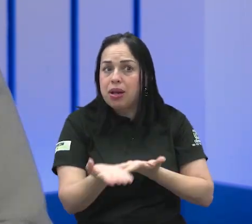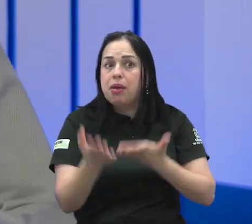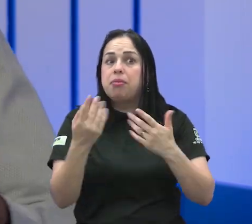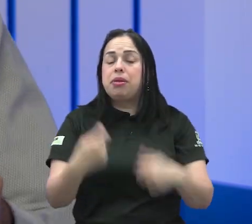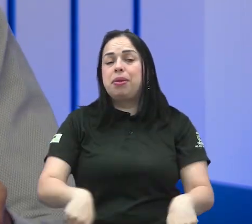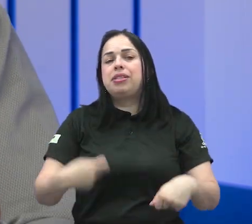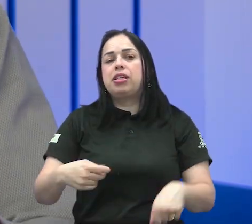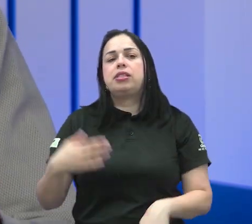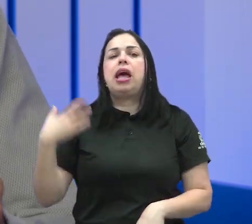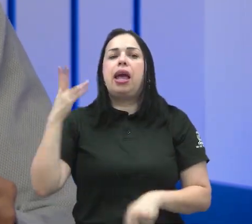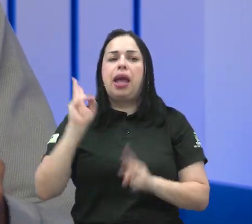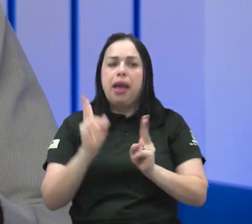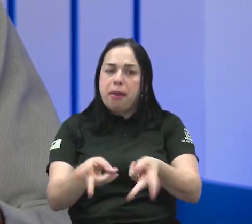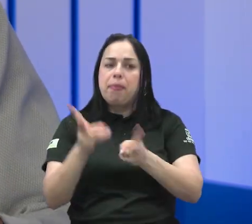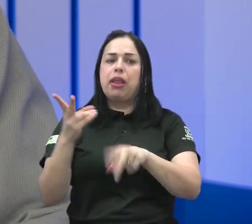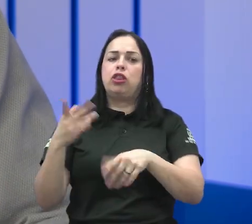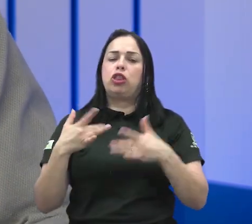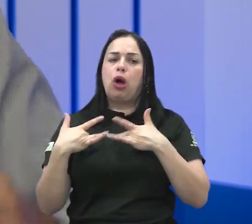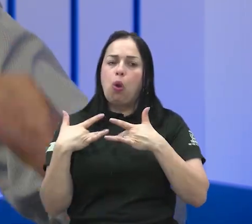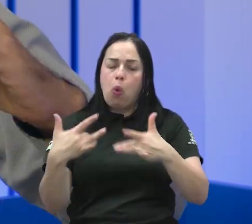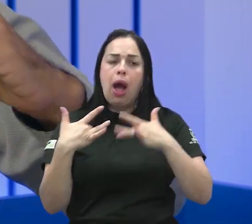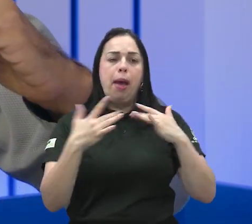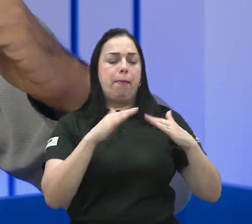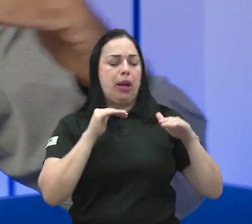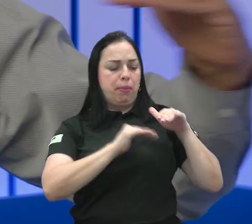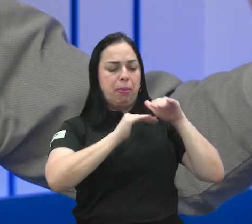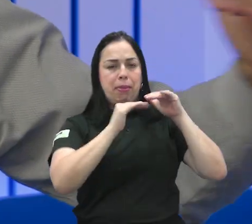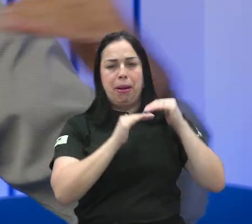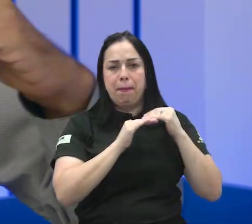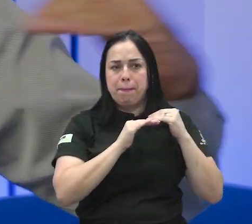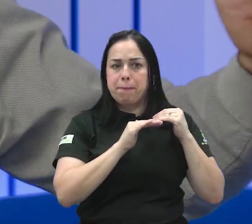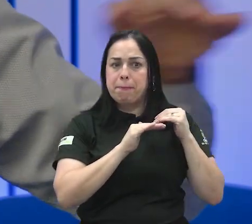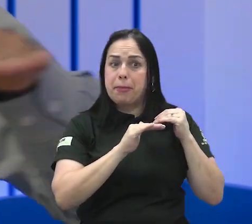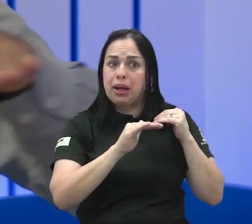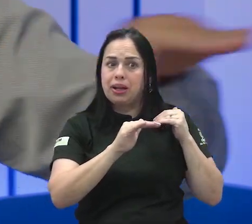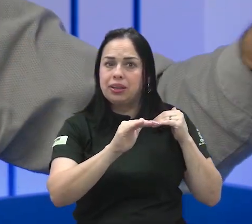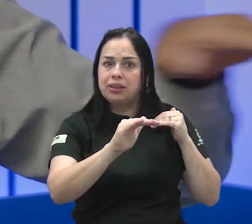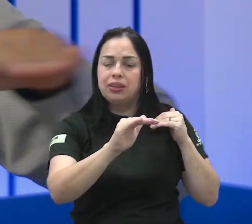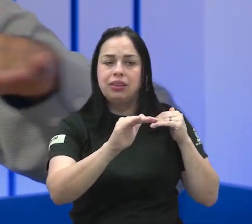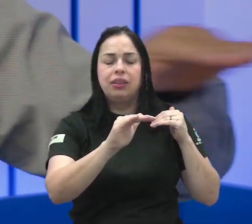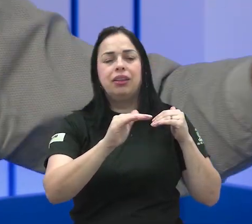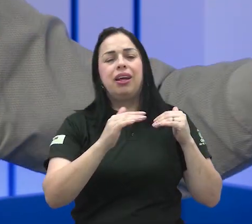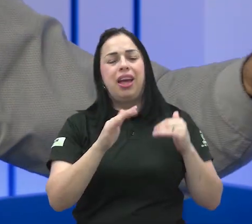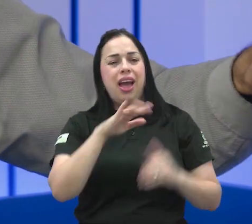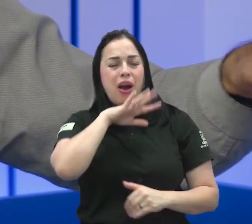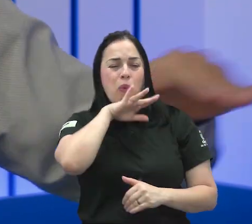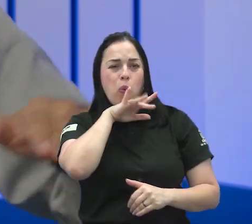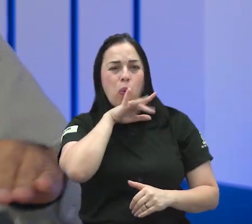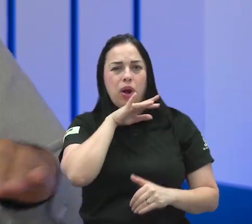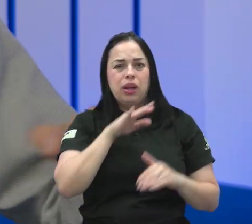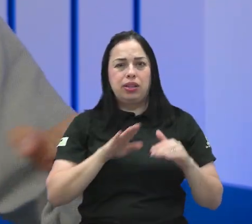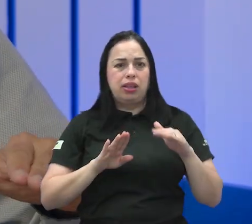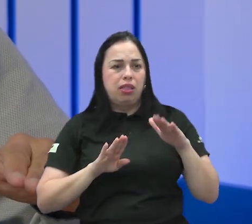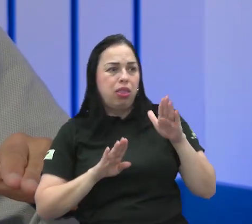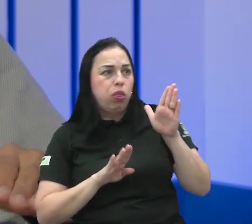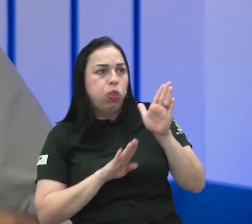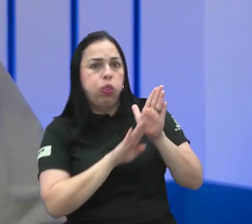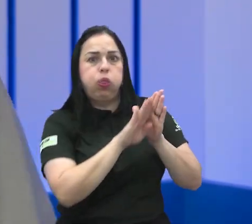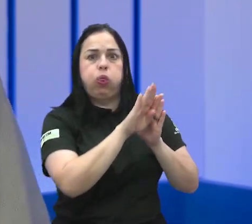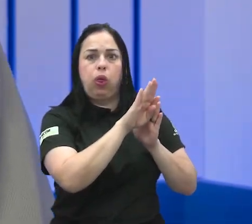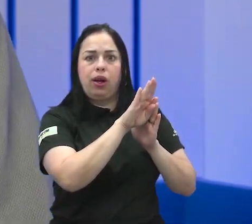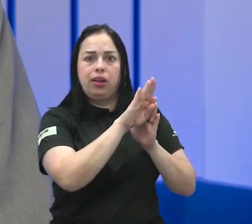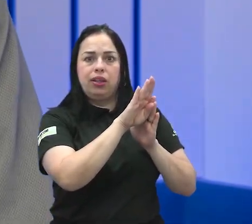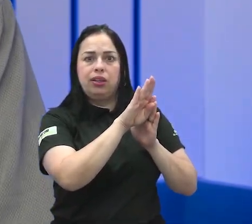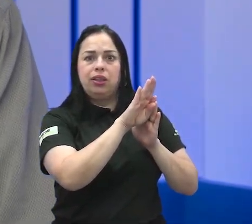campanhas, mas que as pessoas doem regularmente, para a gente manter os estoques sempre em níveis médios números estáveis. É ruim também